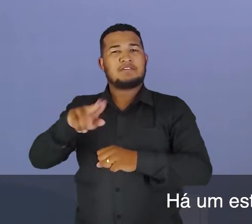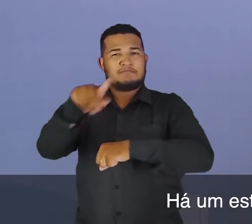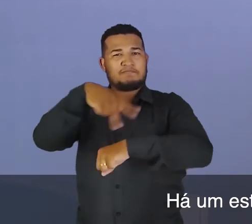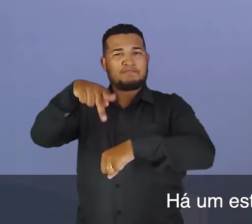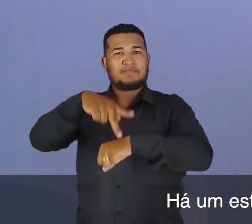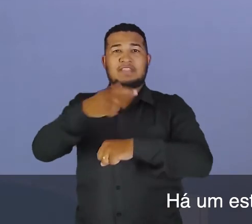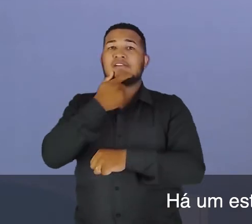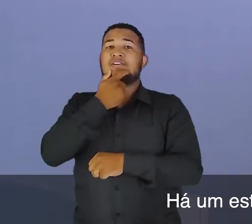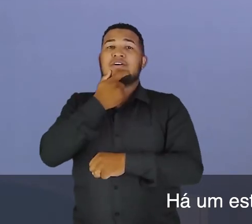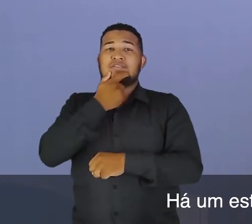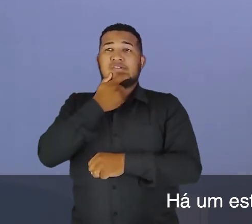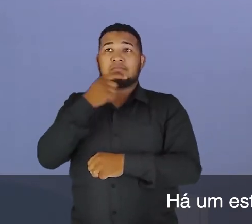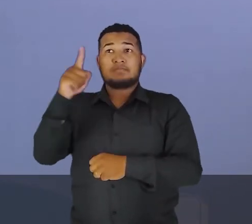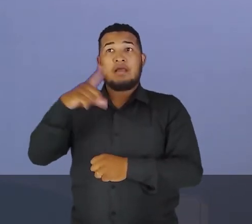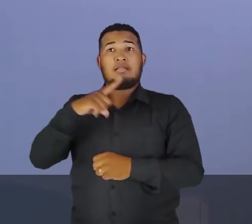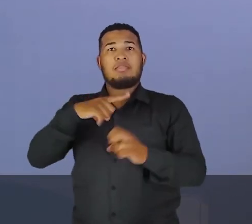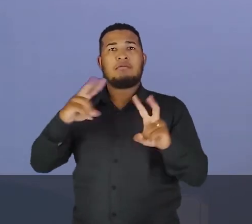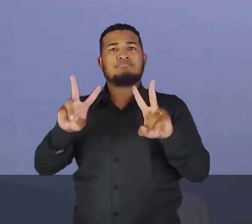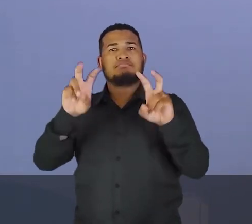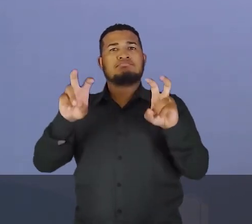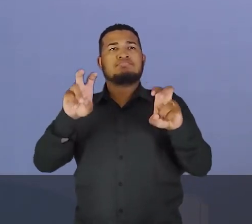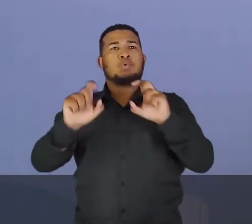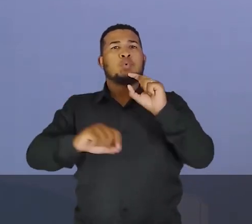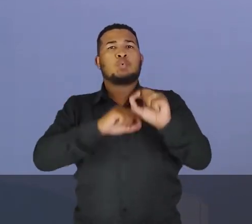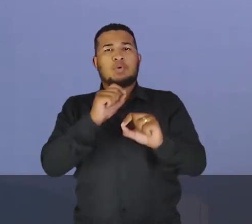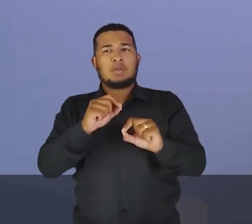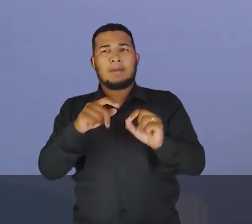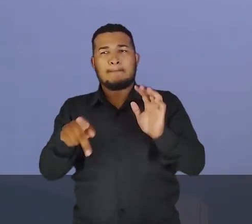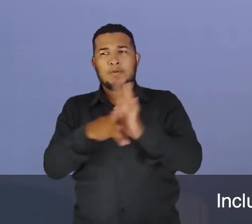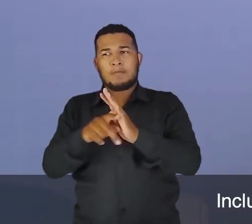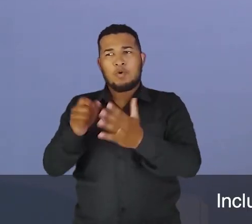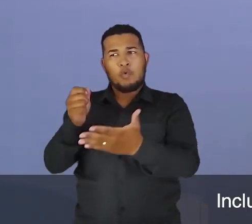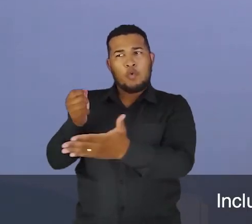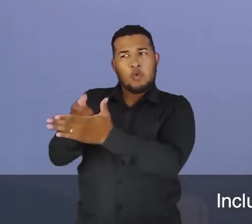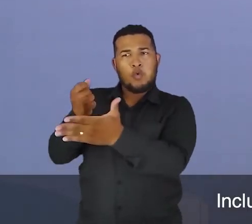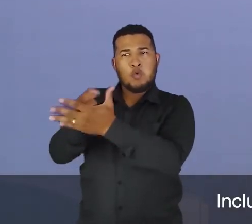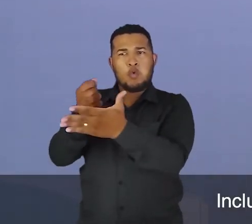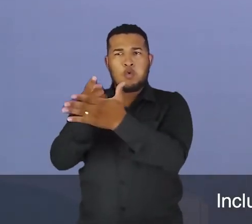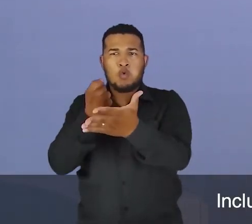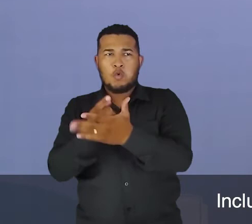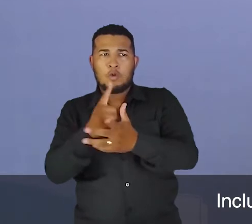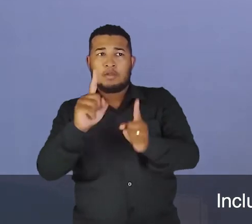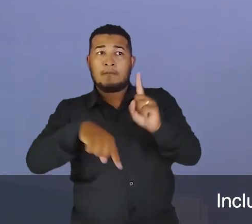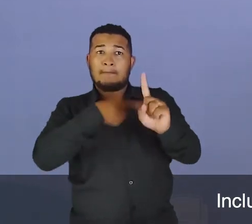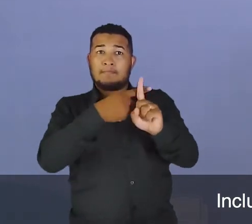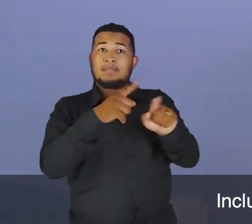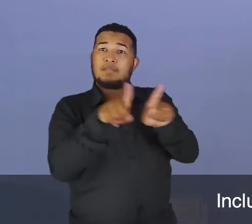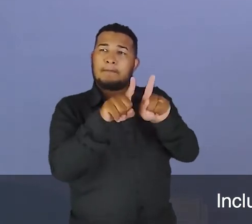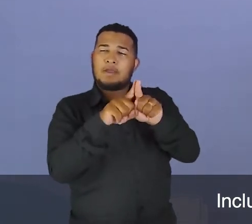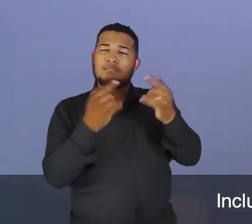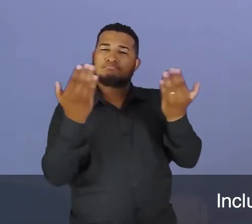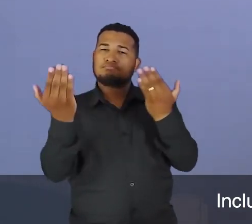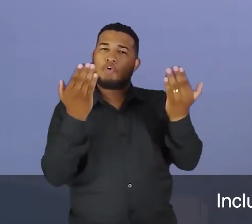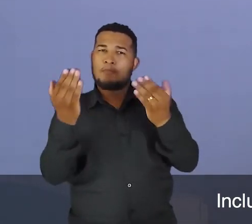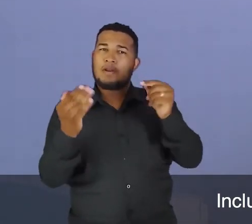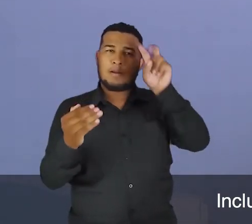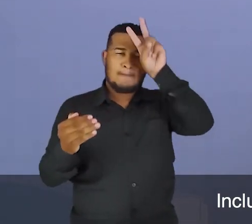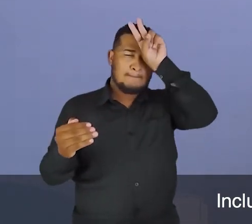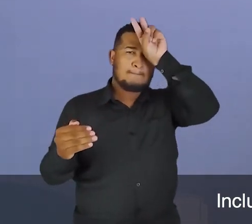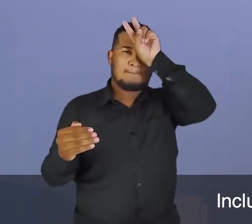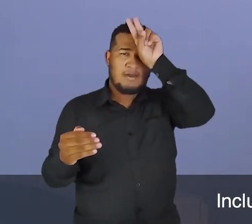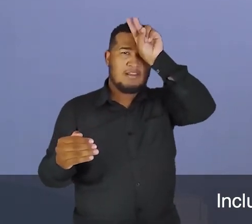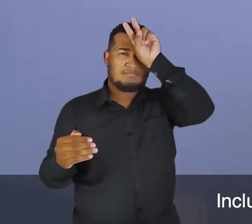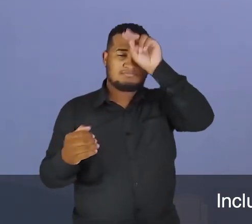que trata dos consumidores e as baratas. Inclusive, essa tese,